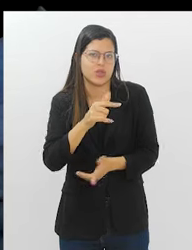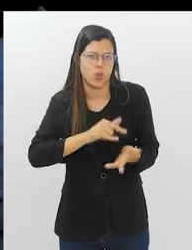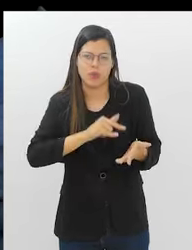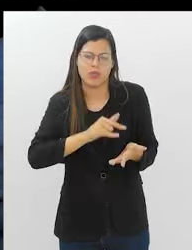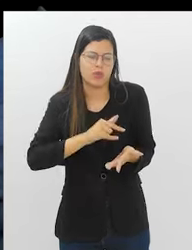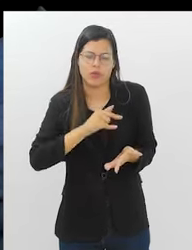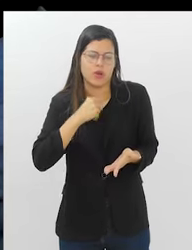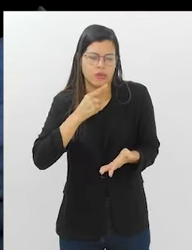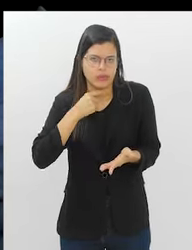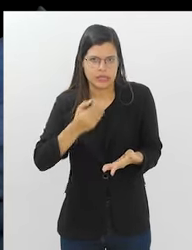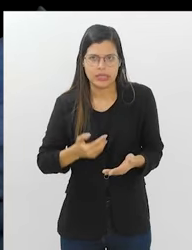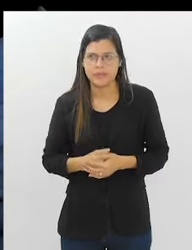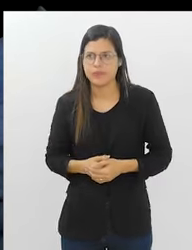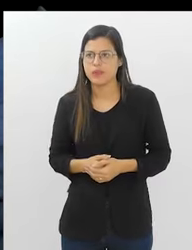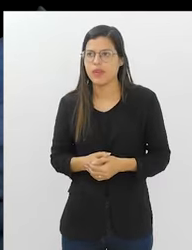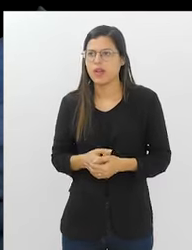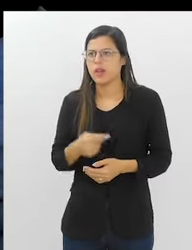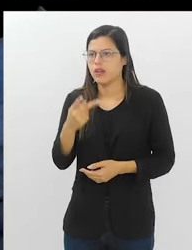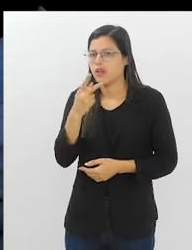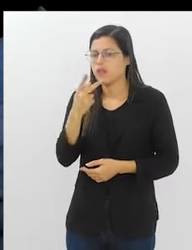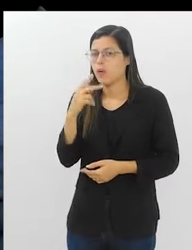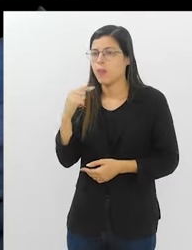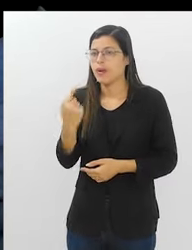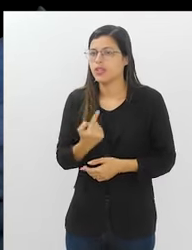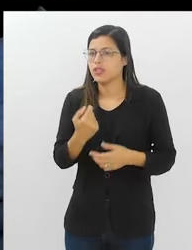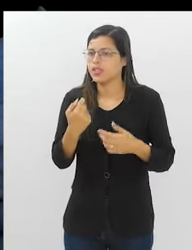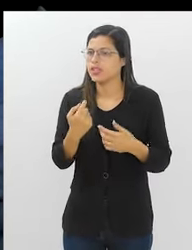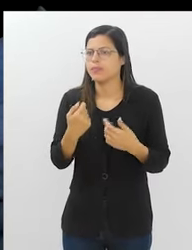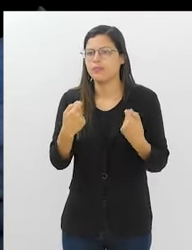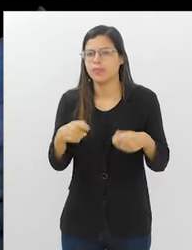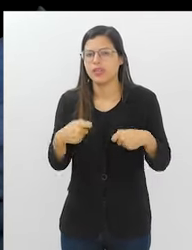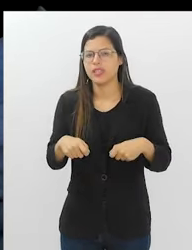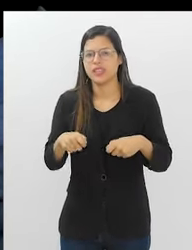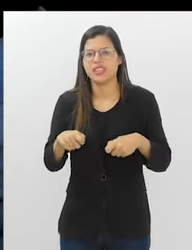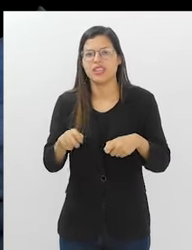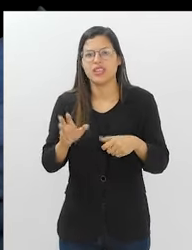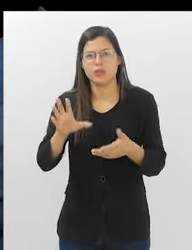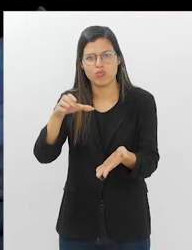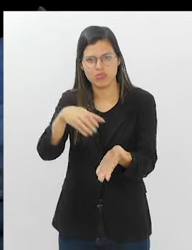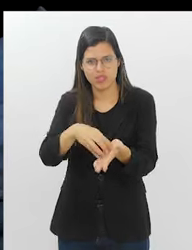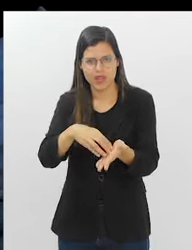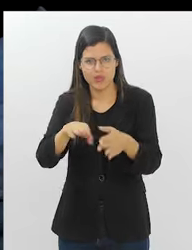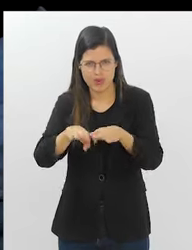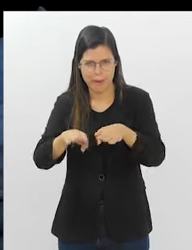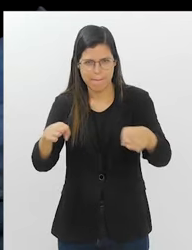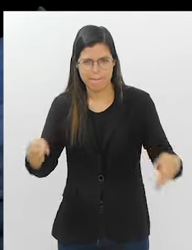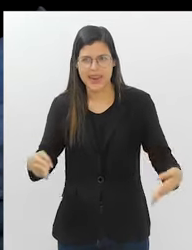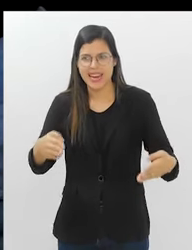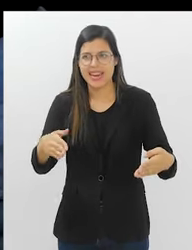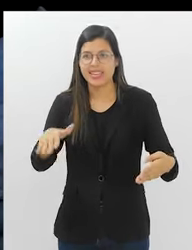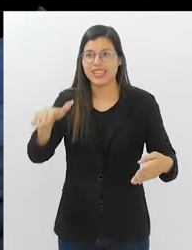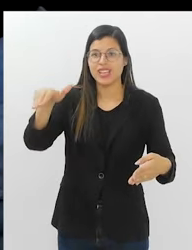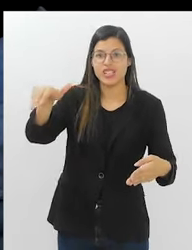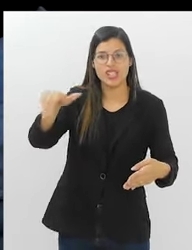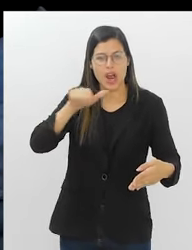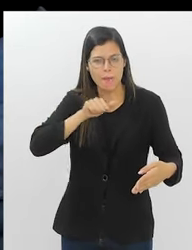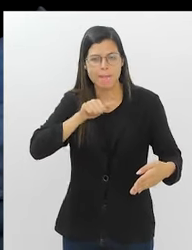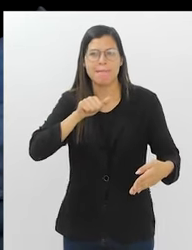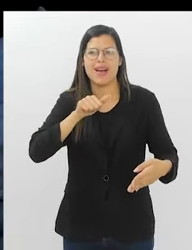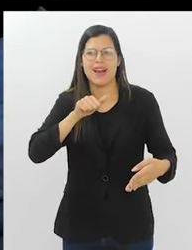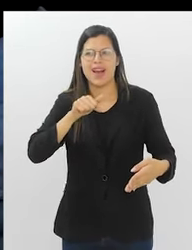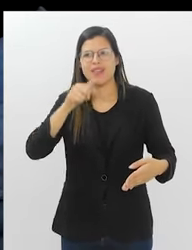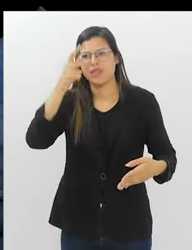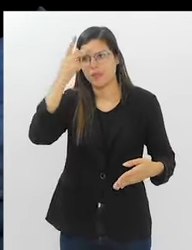deu. E aí ela disse para a gente, bem, não tem outro jeito, tem que ir num centro de mesa, chamar ele, para saber onde o tá que